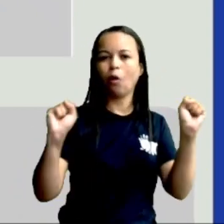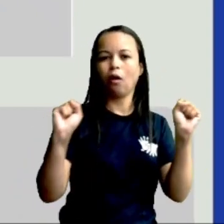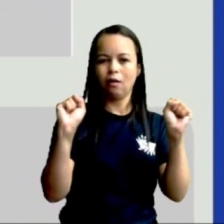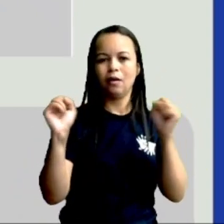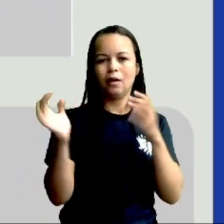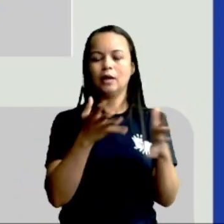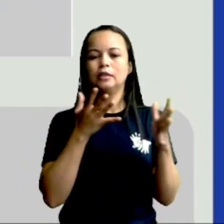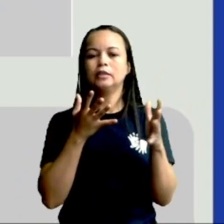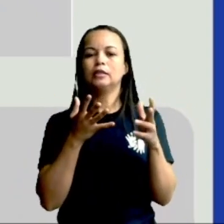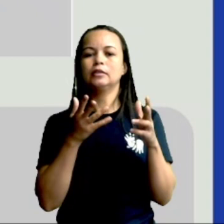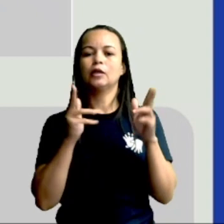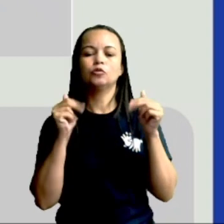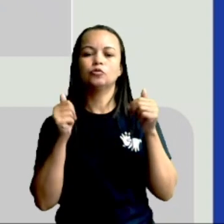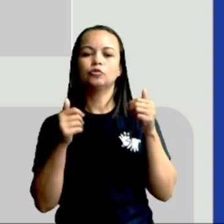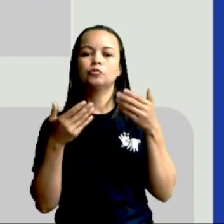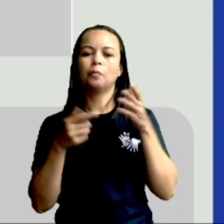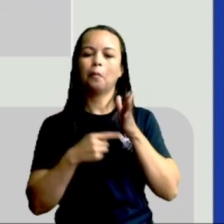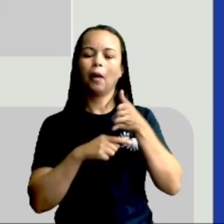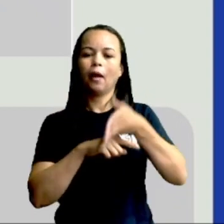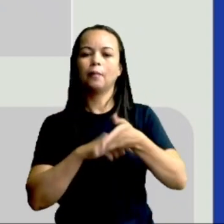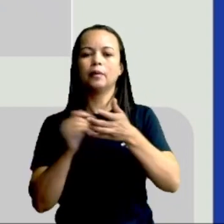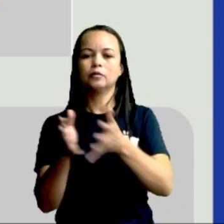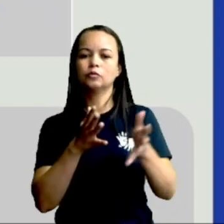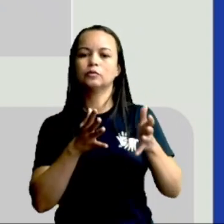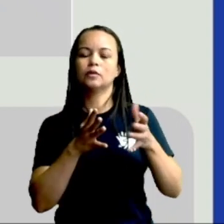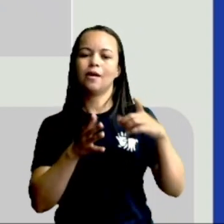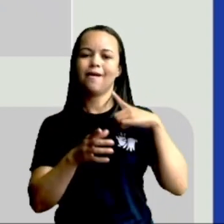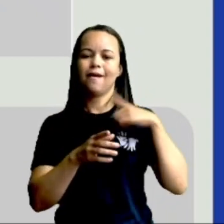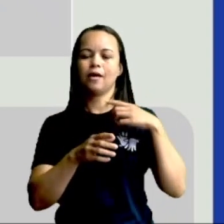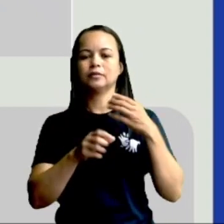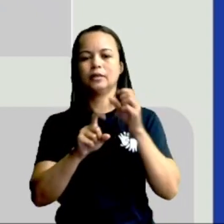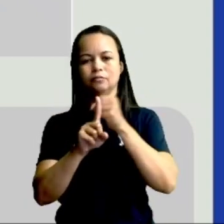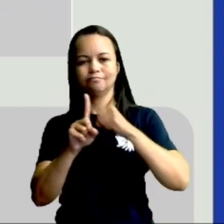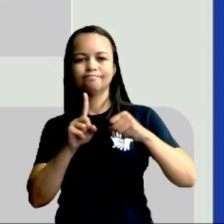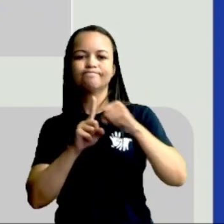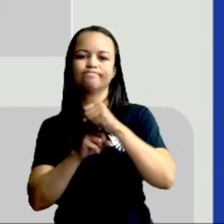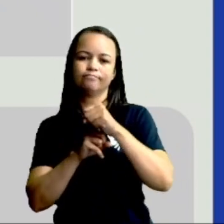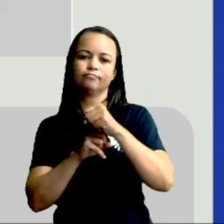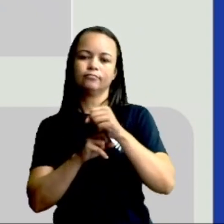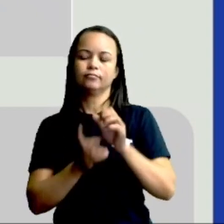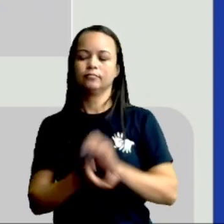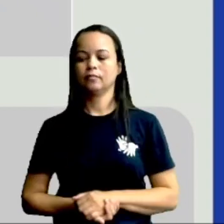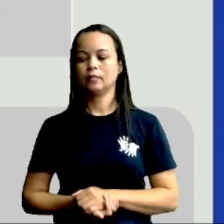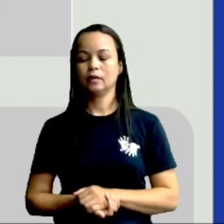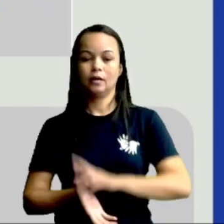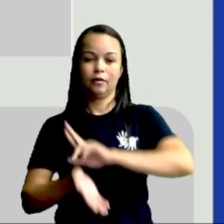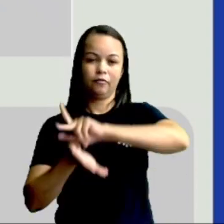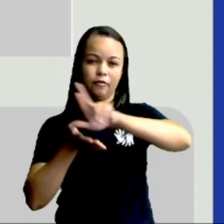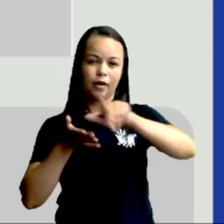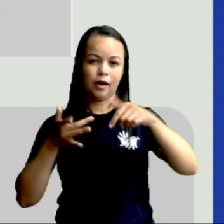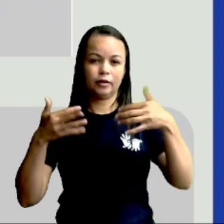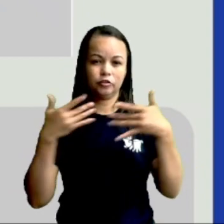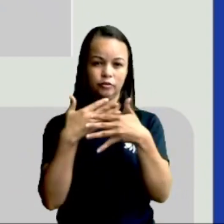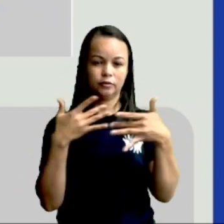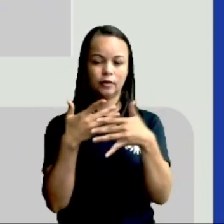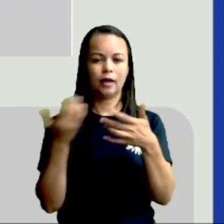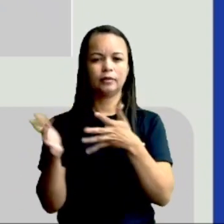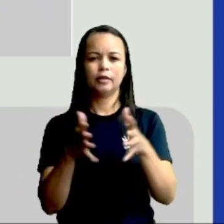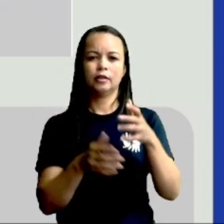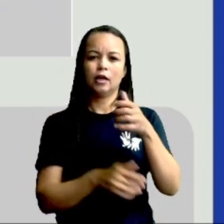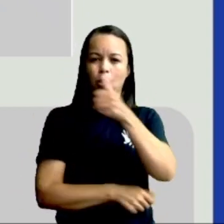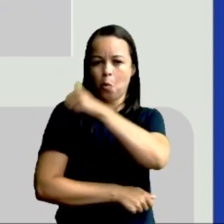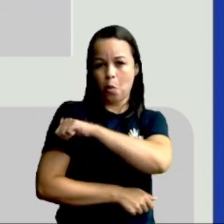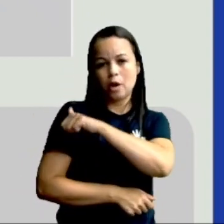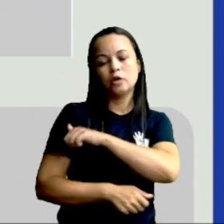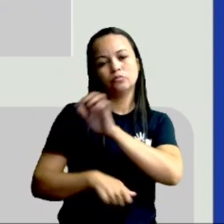não lhes permitiu ter acesso à cidadania. Então, em diferentes cidades, entre elas o Rio de